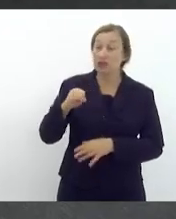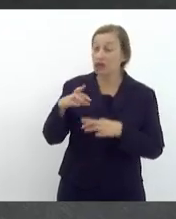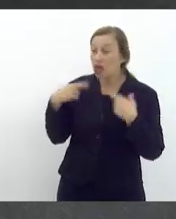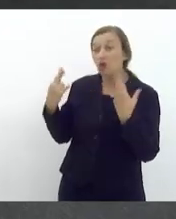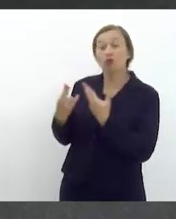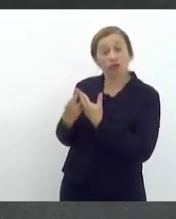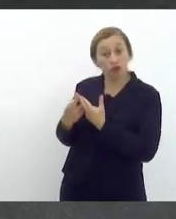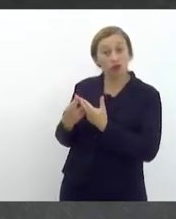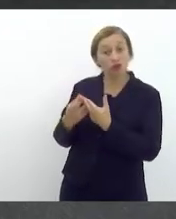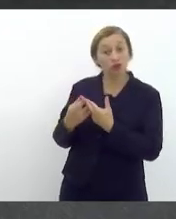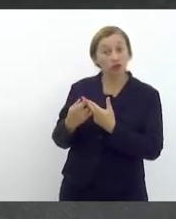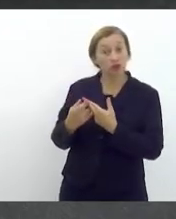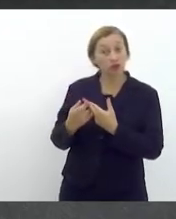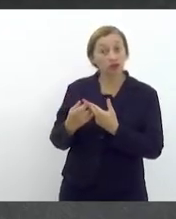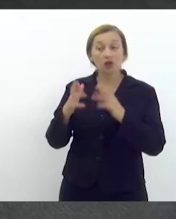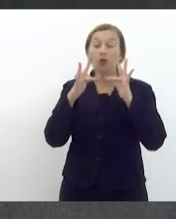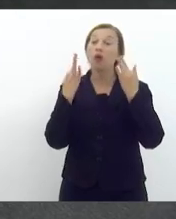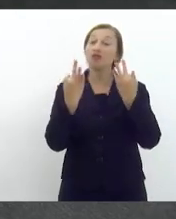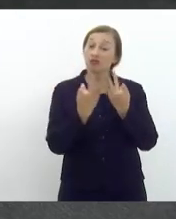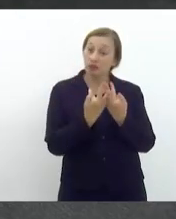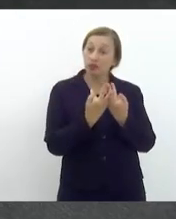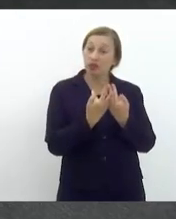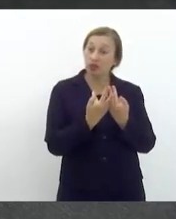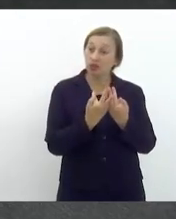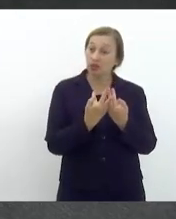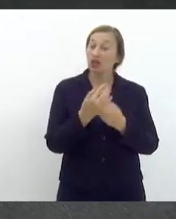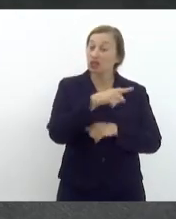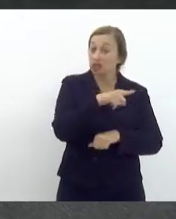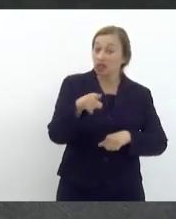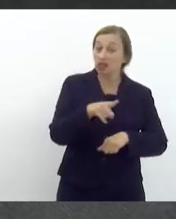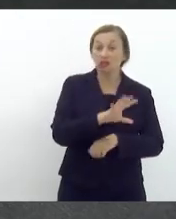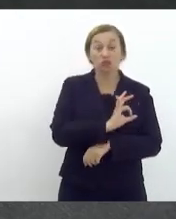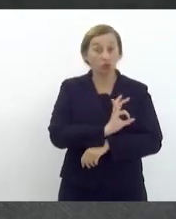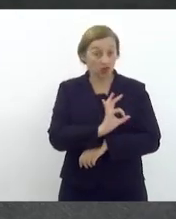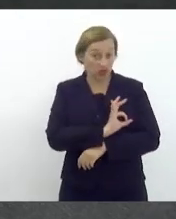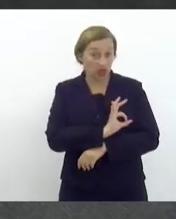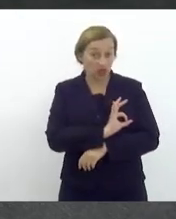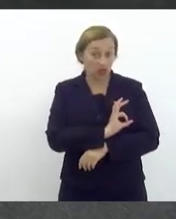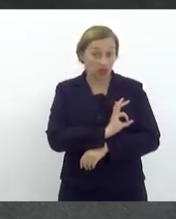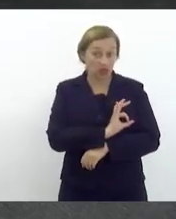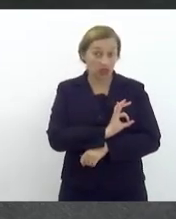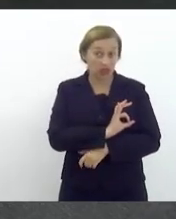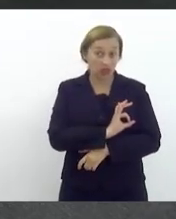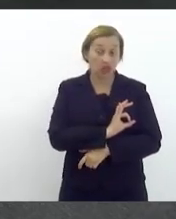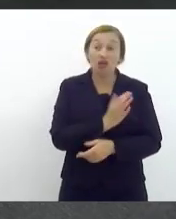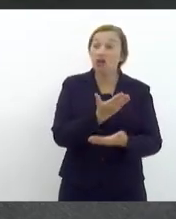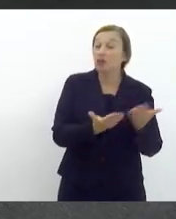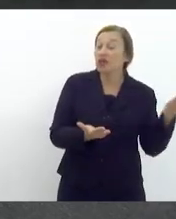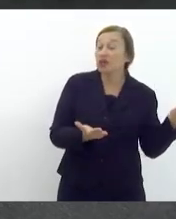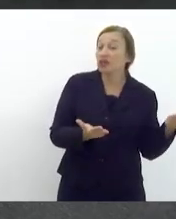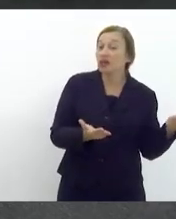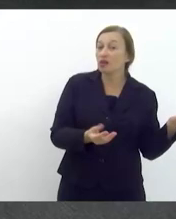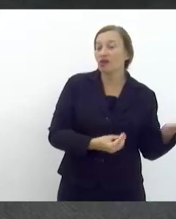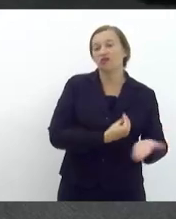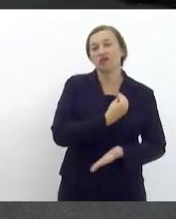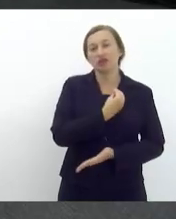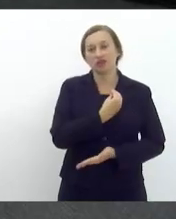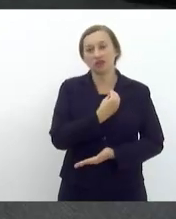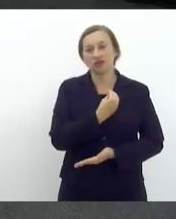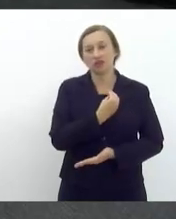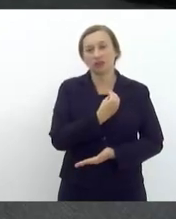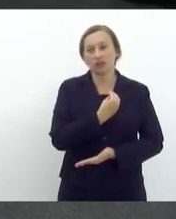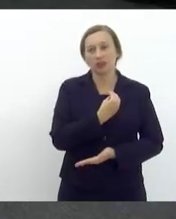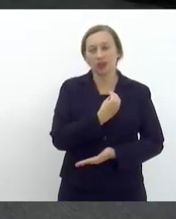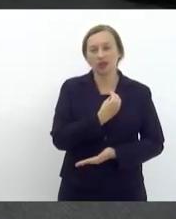reúna se reúna com os familiares desses policiais desses policiais que perderam a vida de